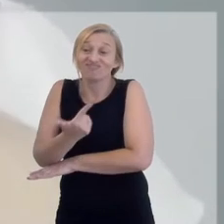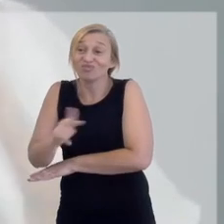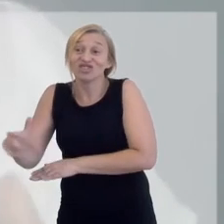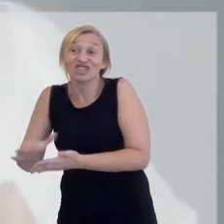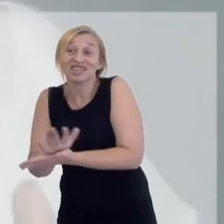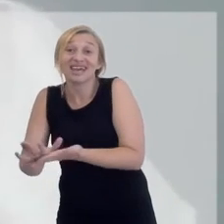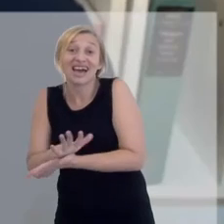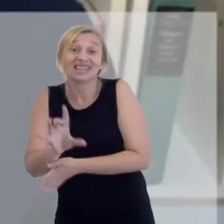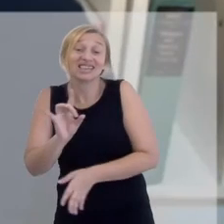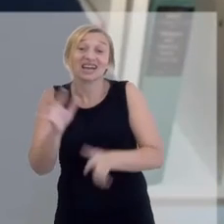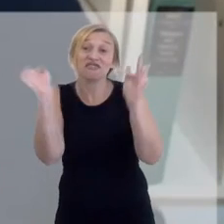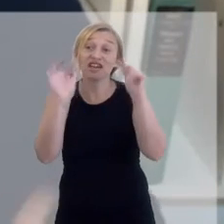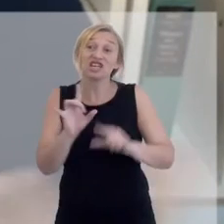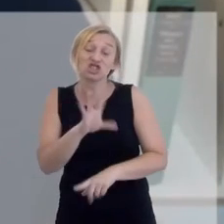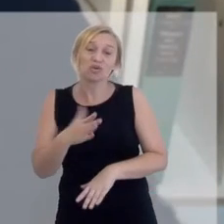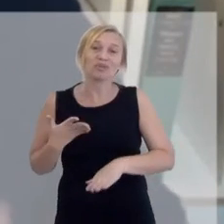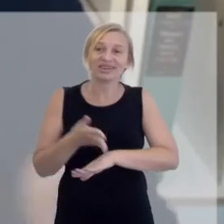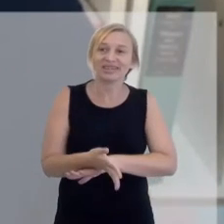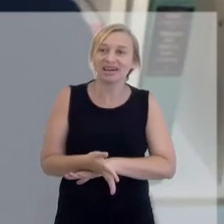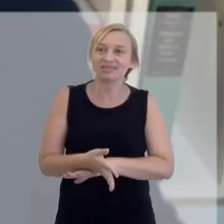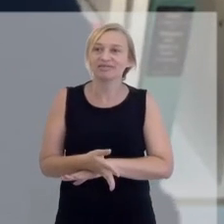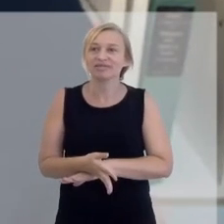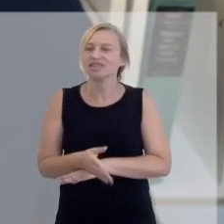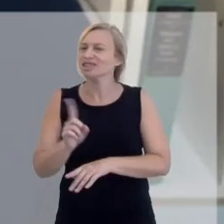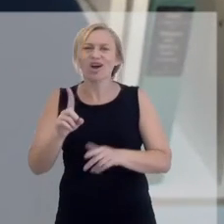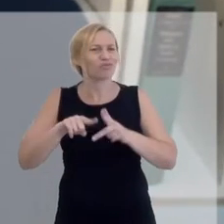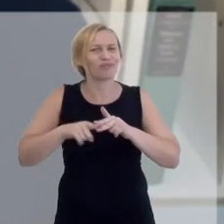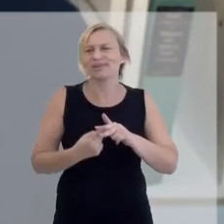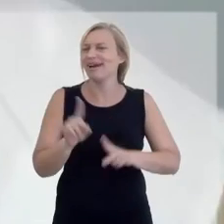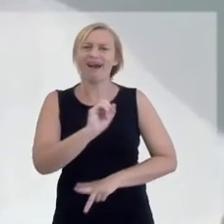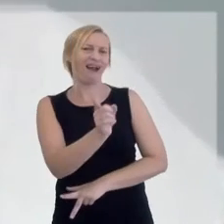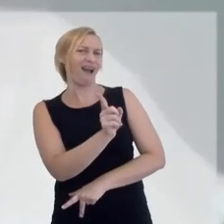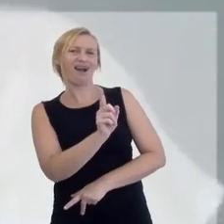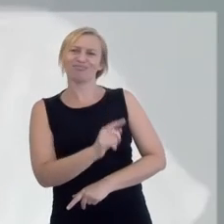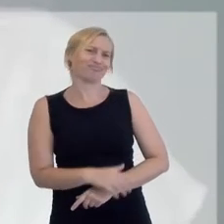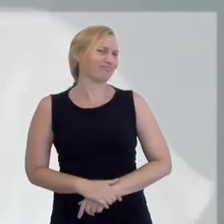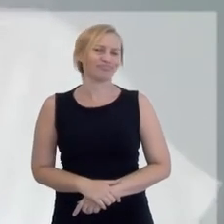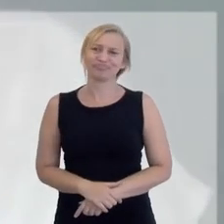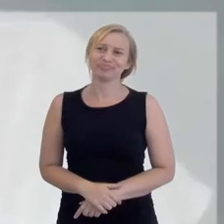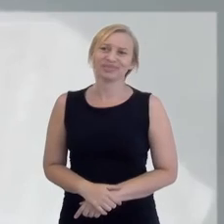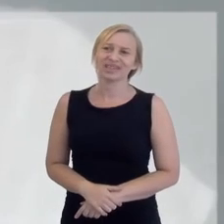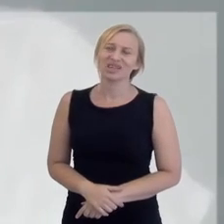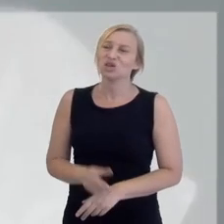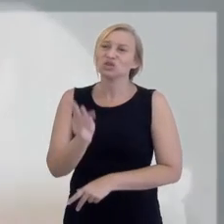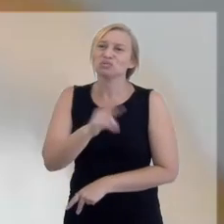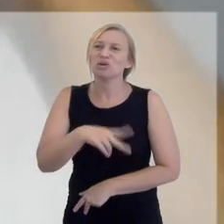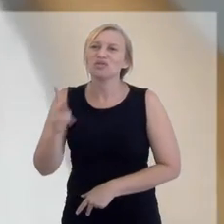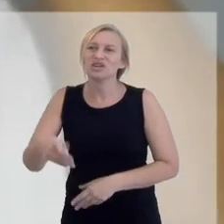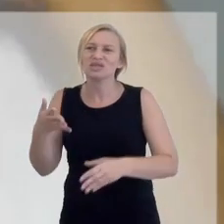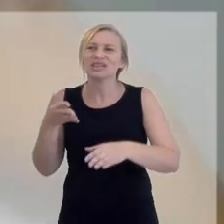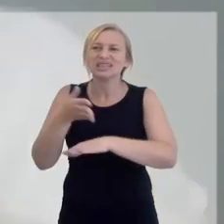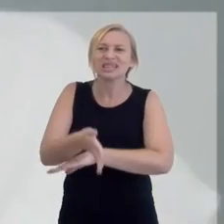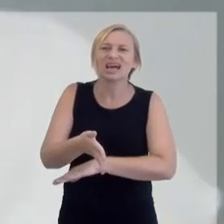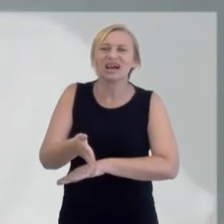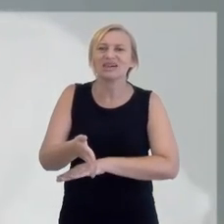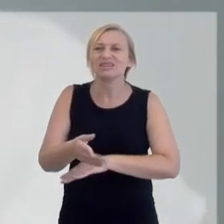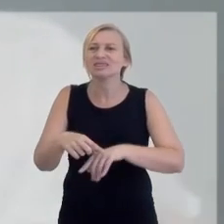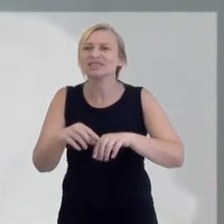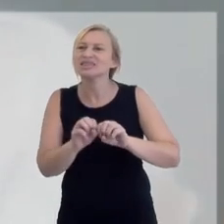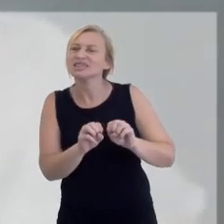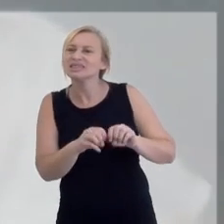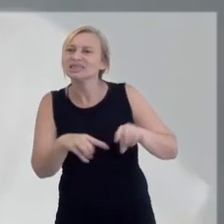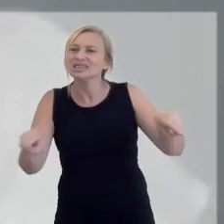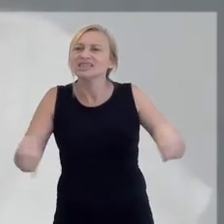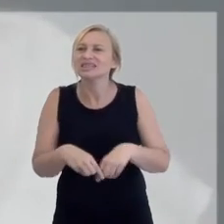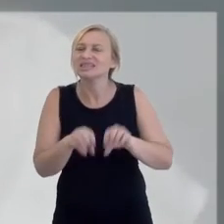nada, a gente já tinha que estar feliz. Não é, tinham aperfeiçoado esse sistema aí. Não, não. Os professores entravam em sala,